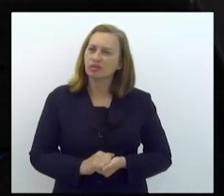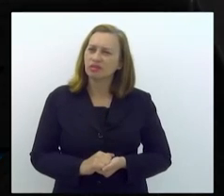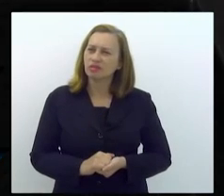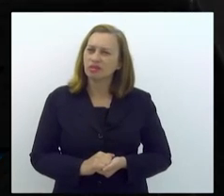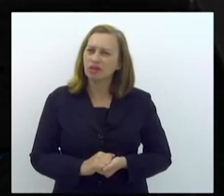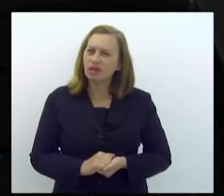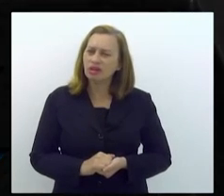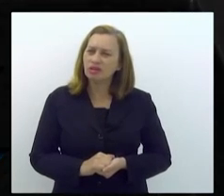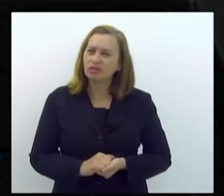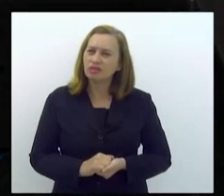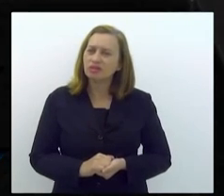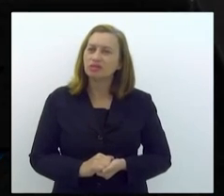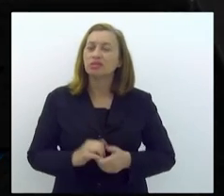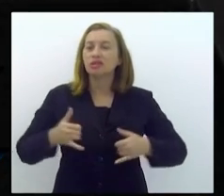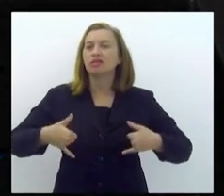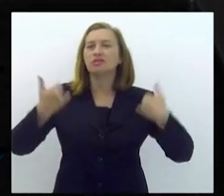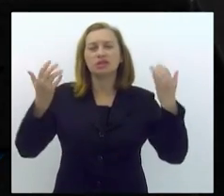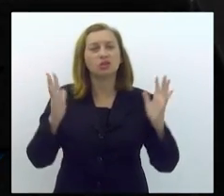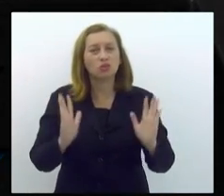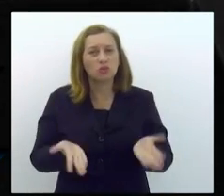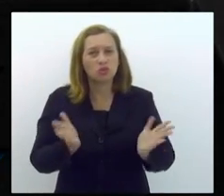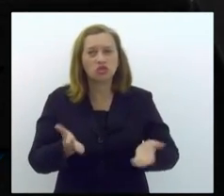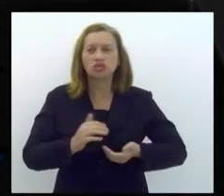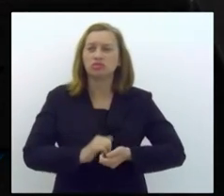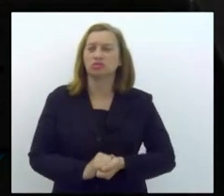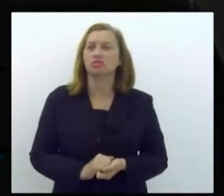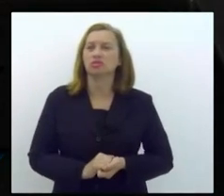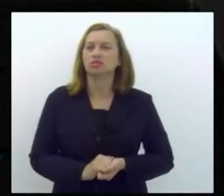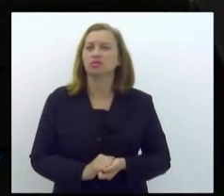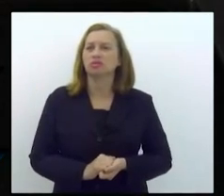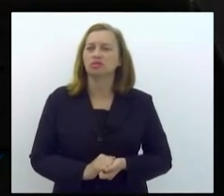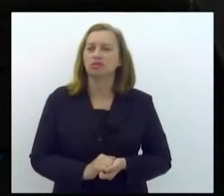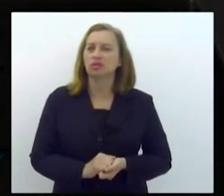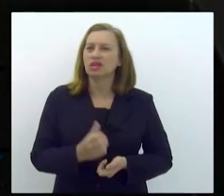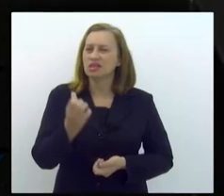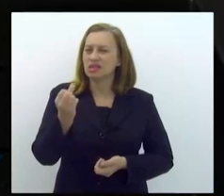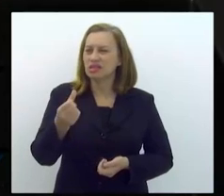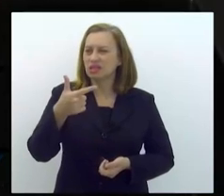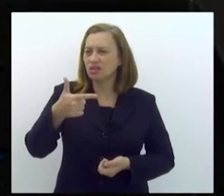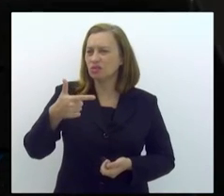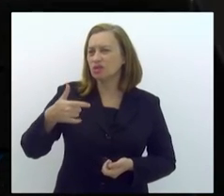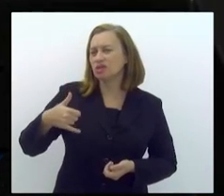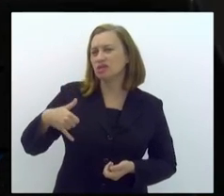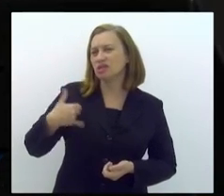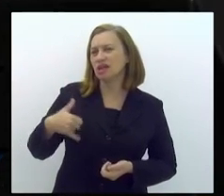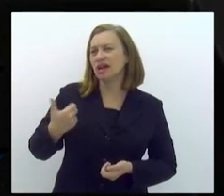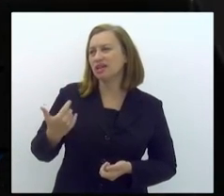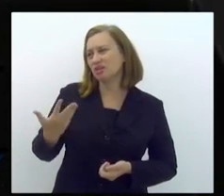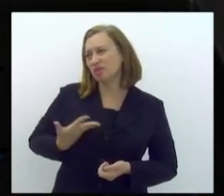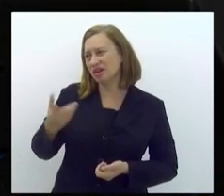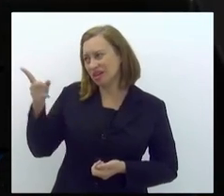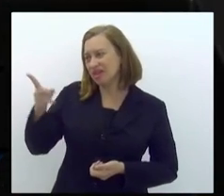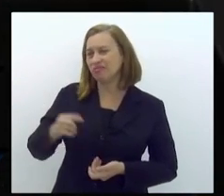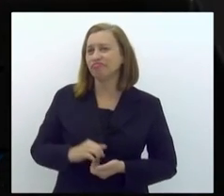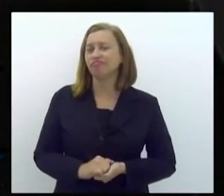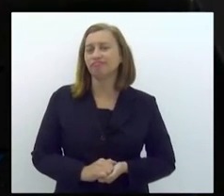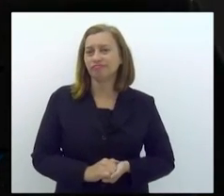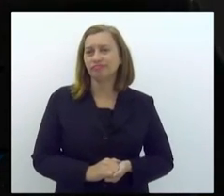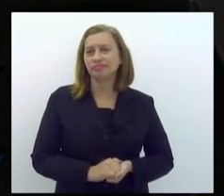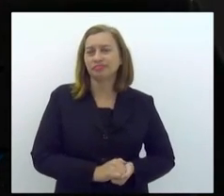que faz aniversário hoje né 62 anos de idade tá ali o nosso colega